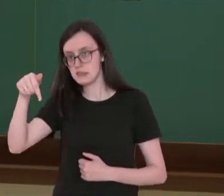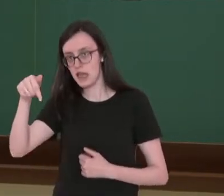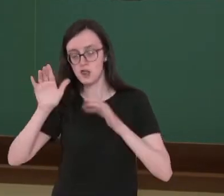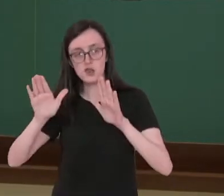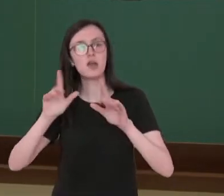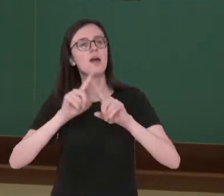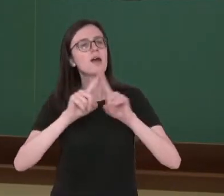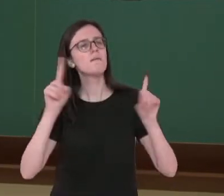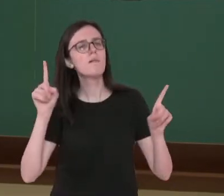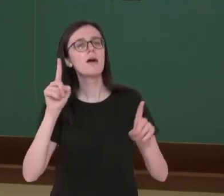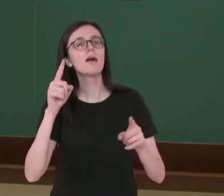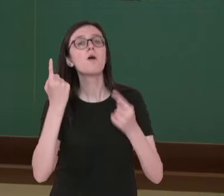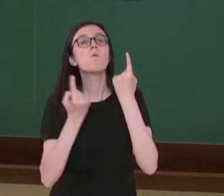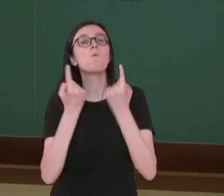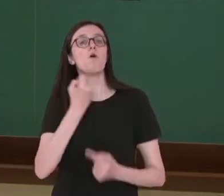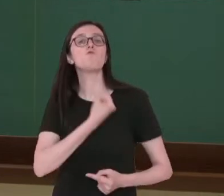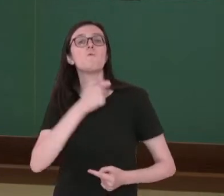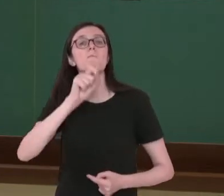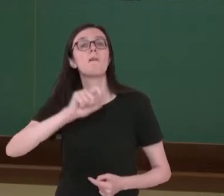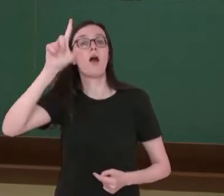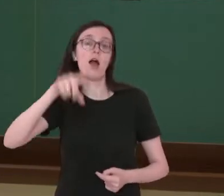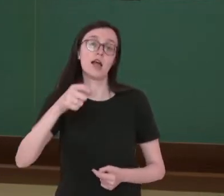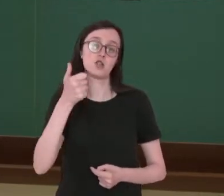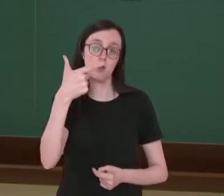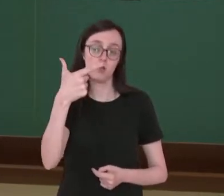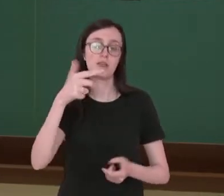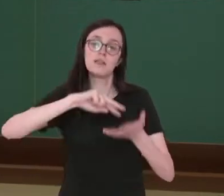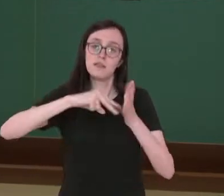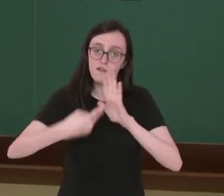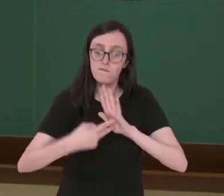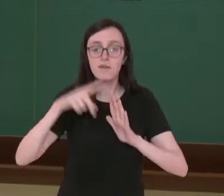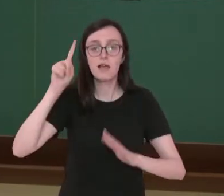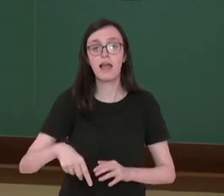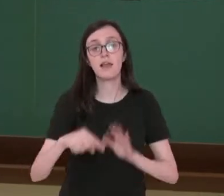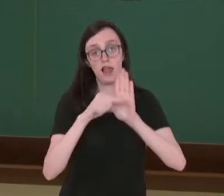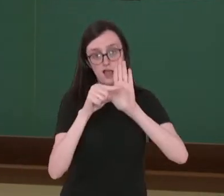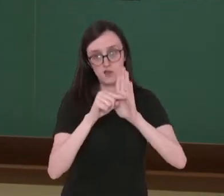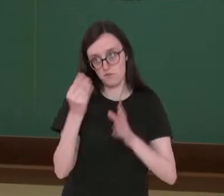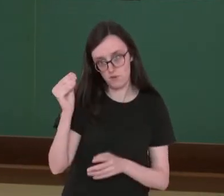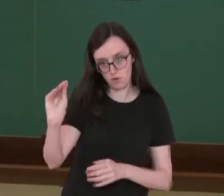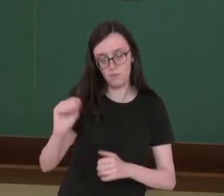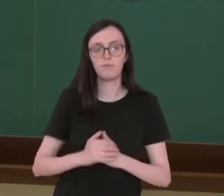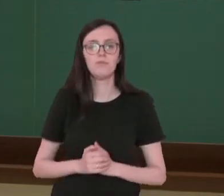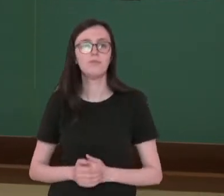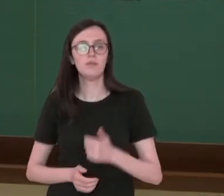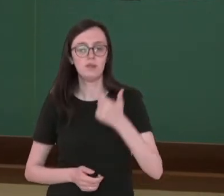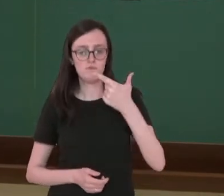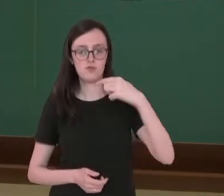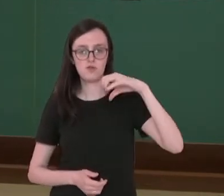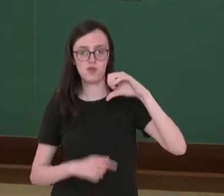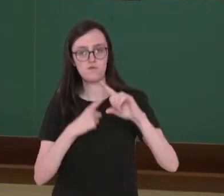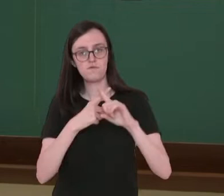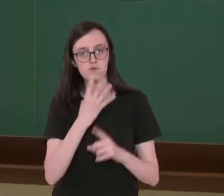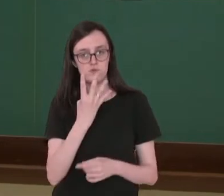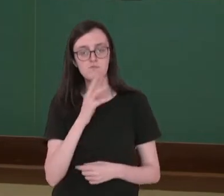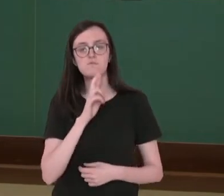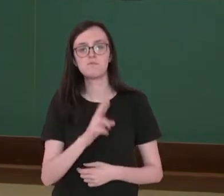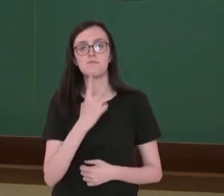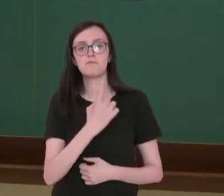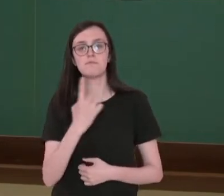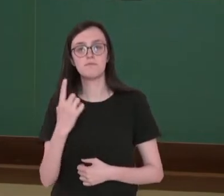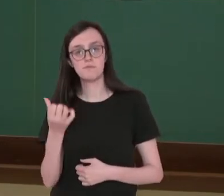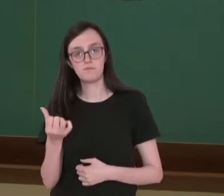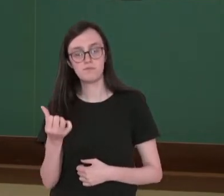valor absoluto é o menos 12, então, portanto, vai ficar o sinal negativo. 29 vezes 4,